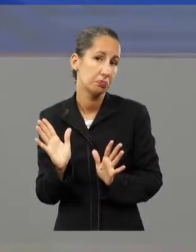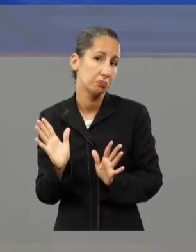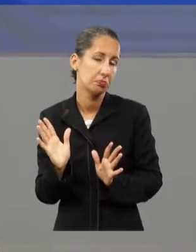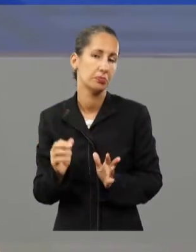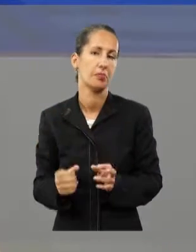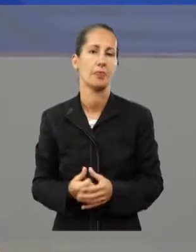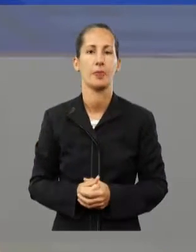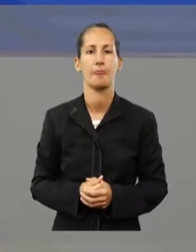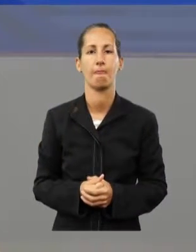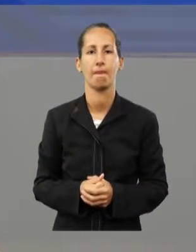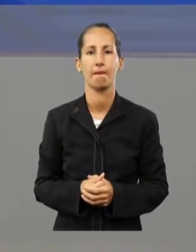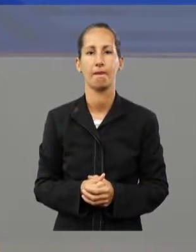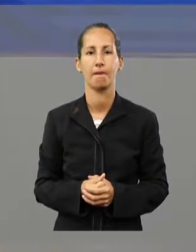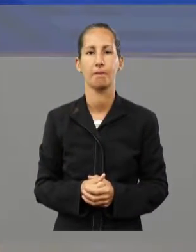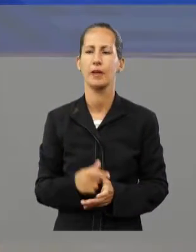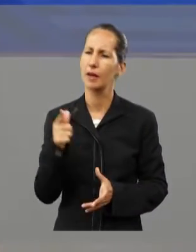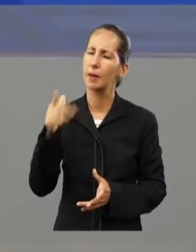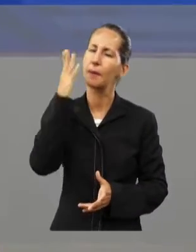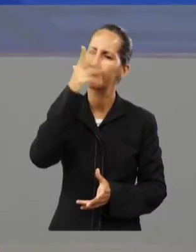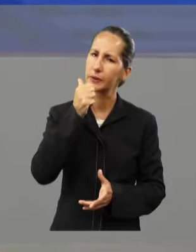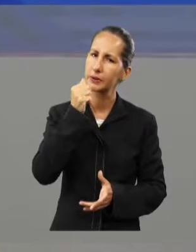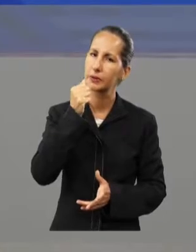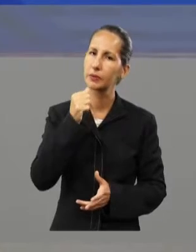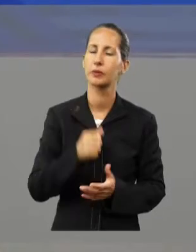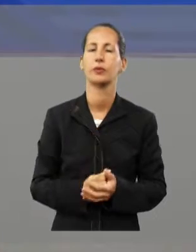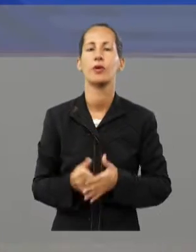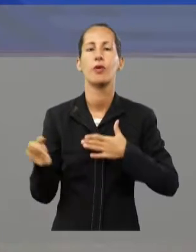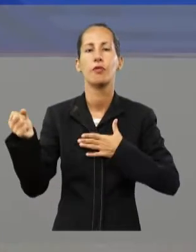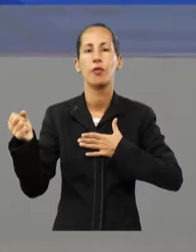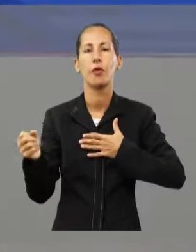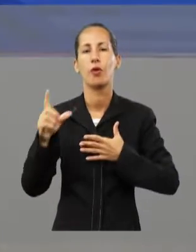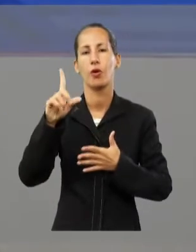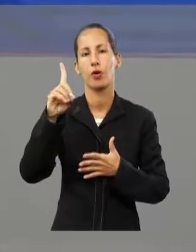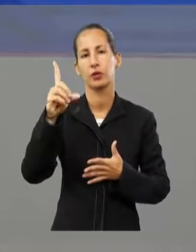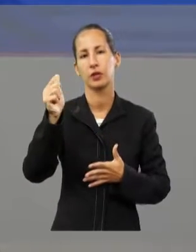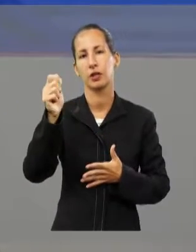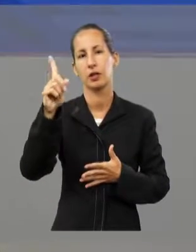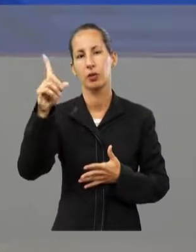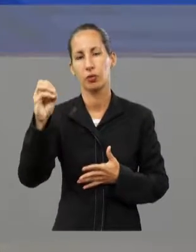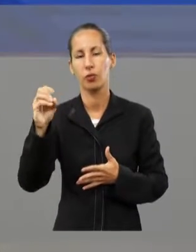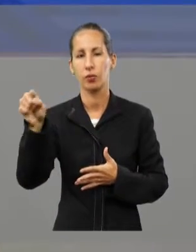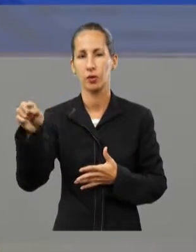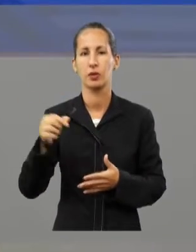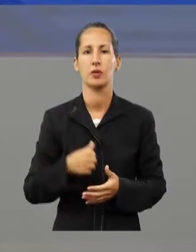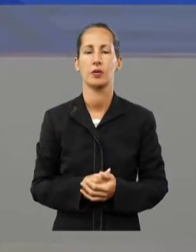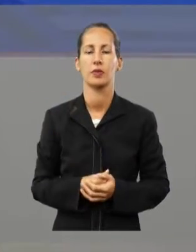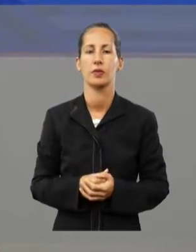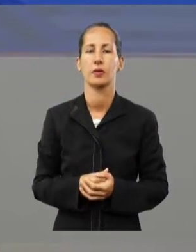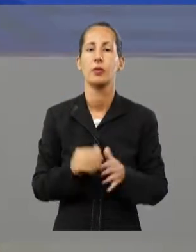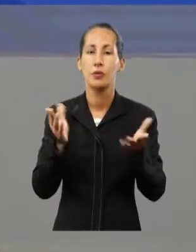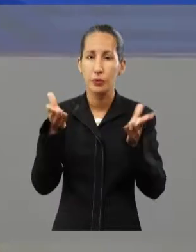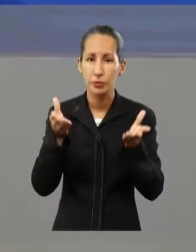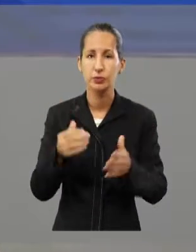Forró do Idoso. Aí eu achei bonito. E o Forró da Rua hoje, que eu moro lá, o Forró da Rua,